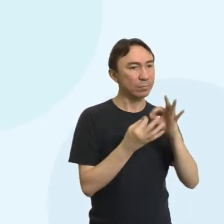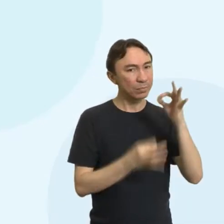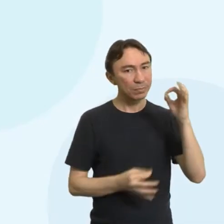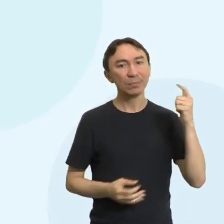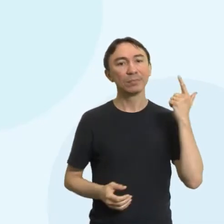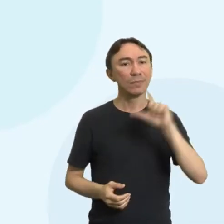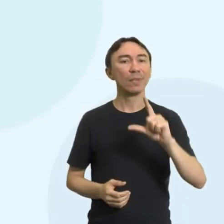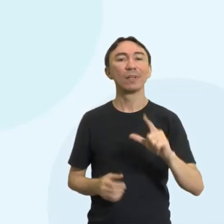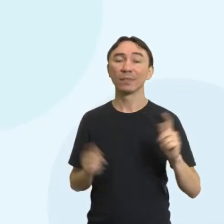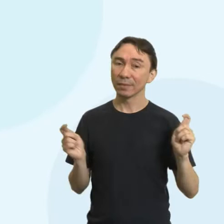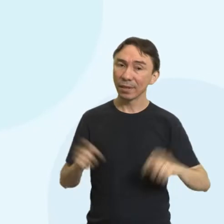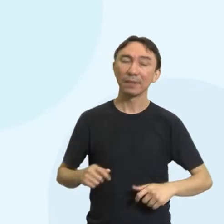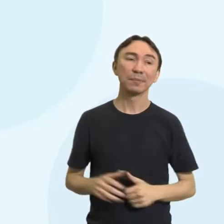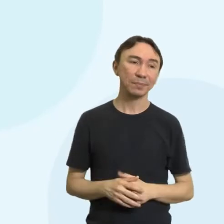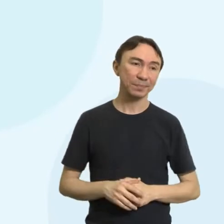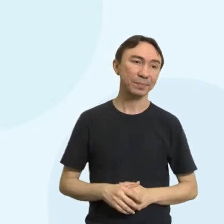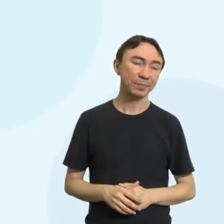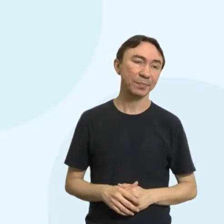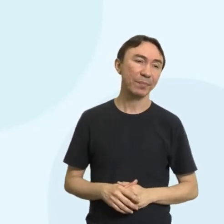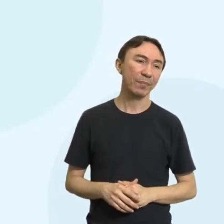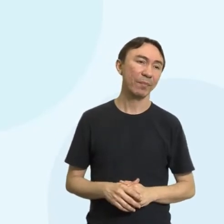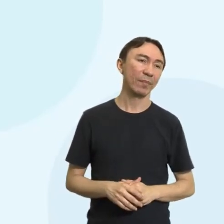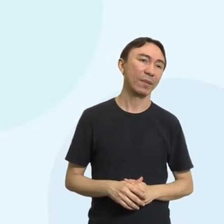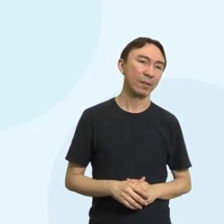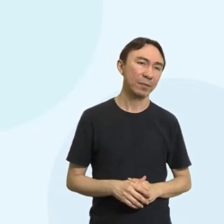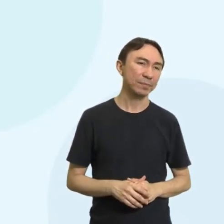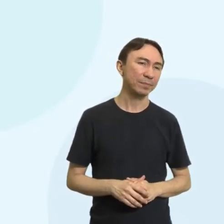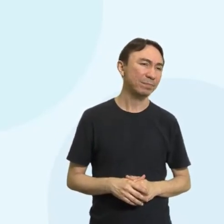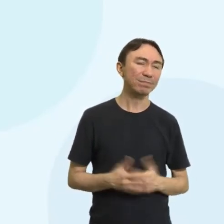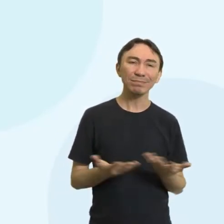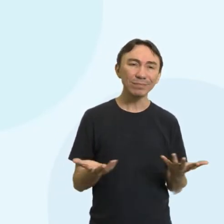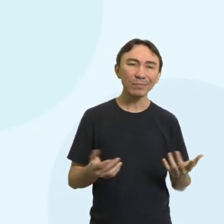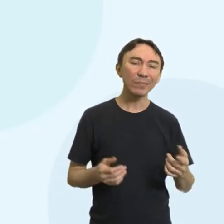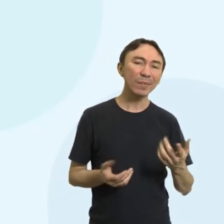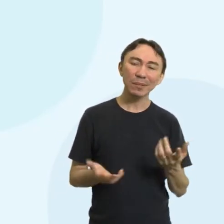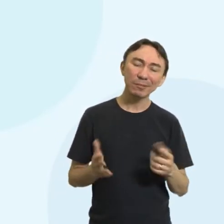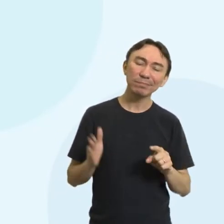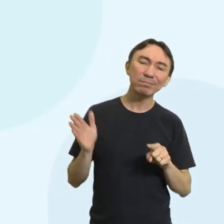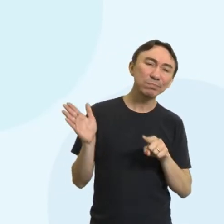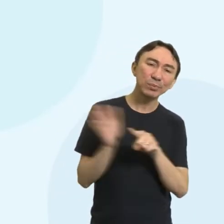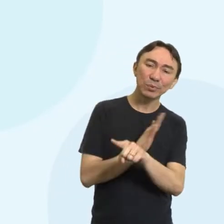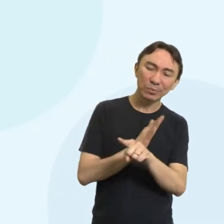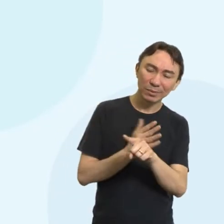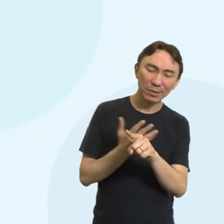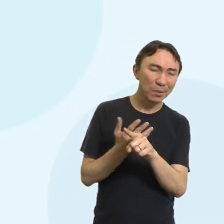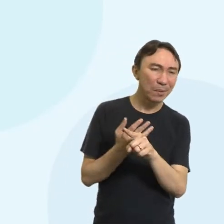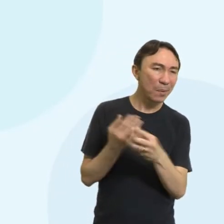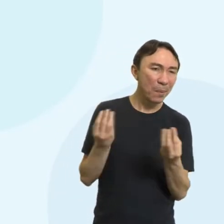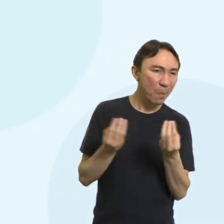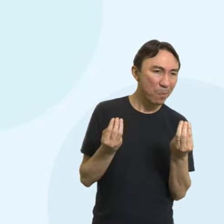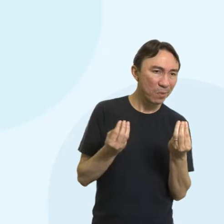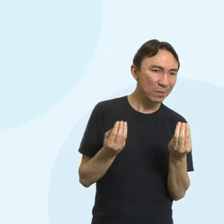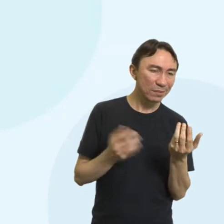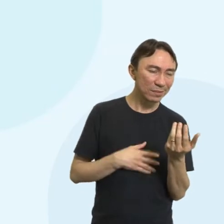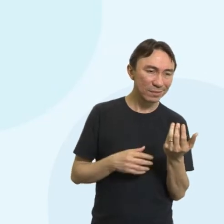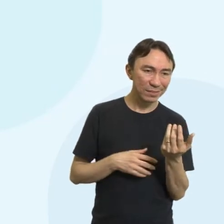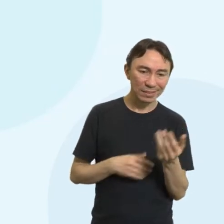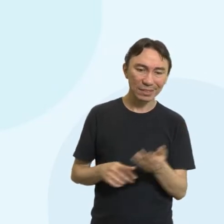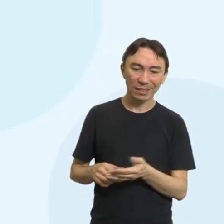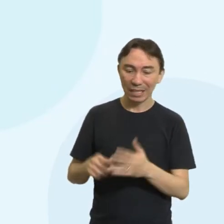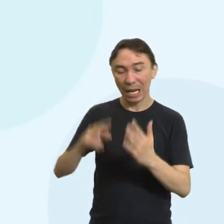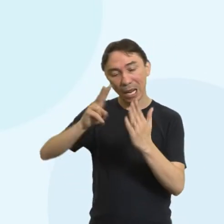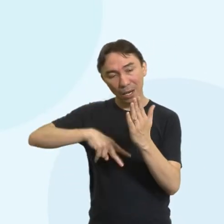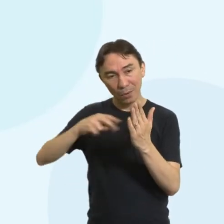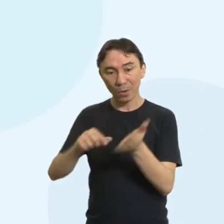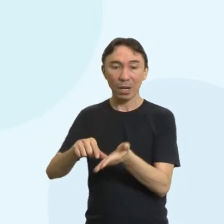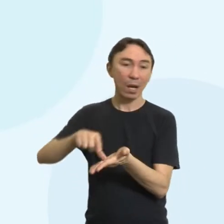slide. Isso. E que perguntas nós podemos fazer nesses momentos aí, né? De antes, durante e depois da